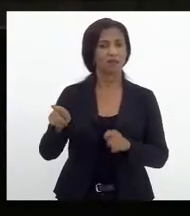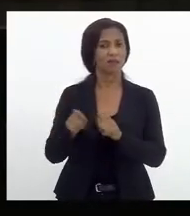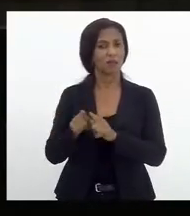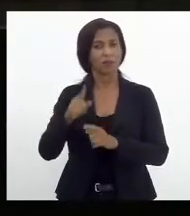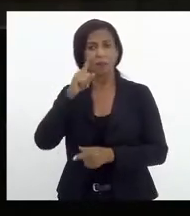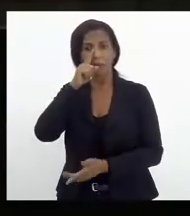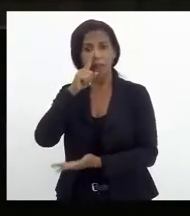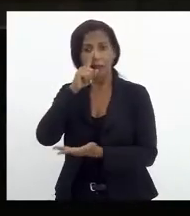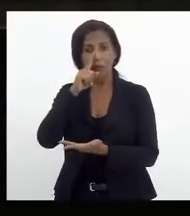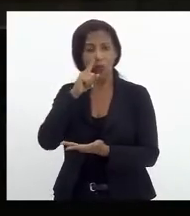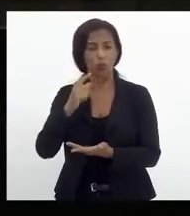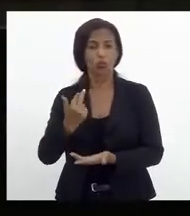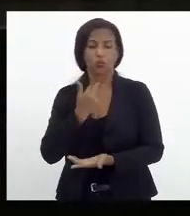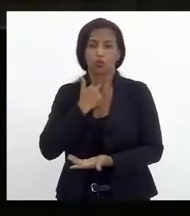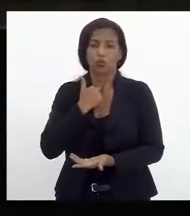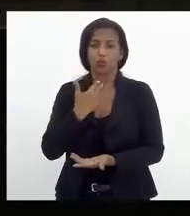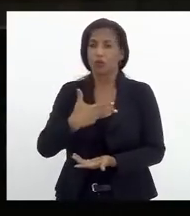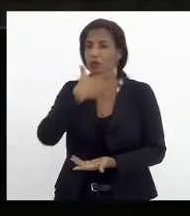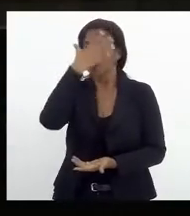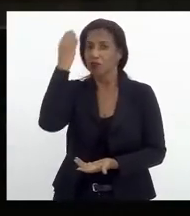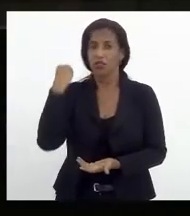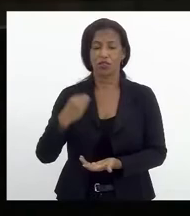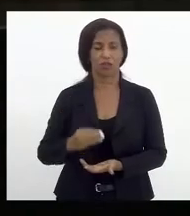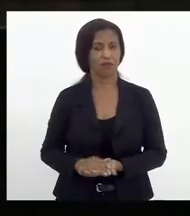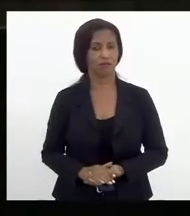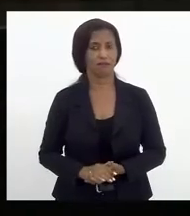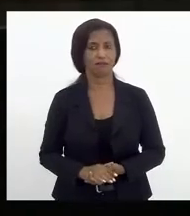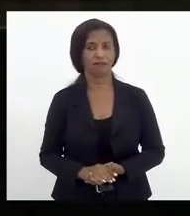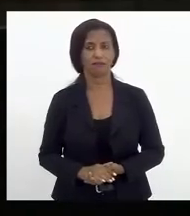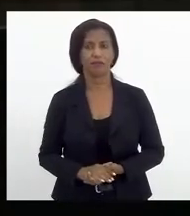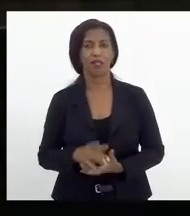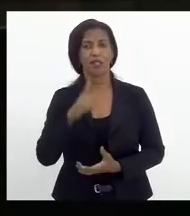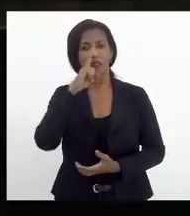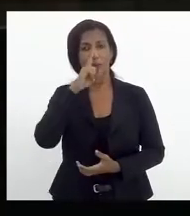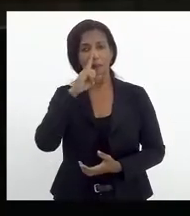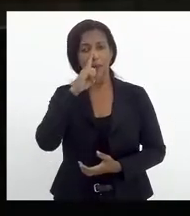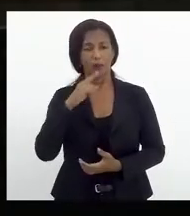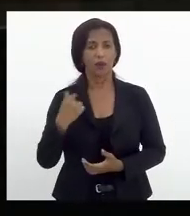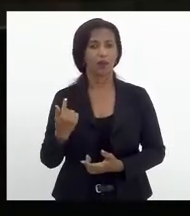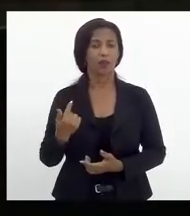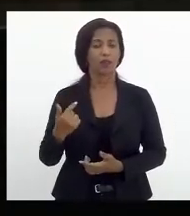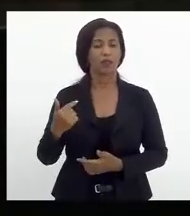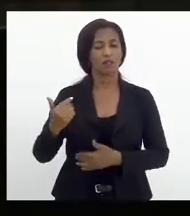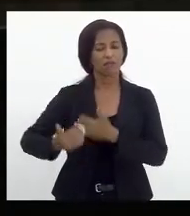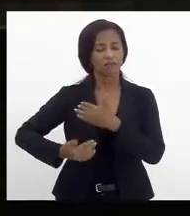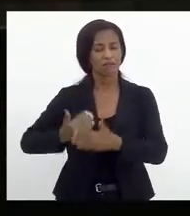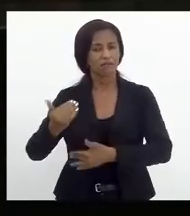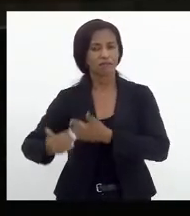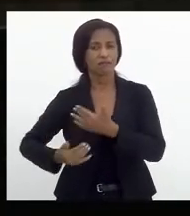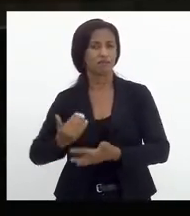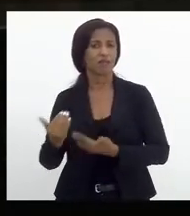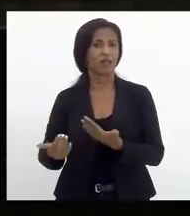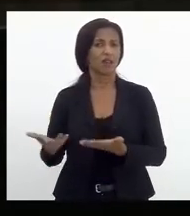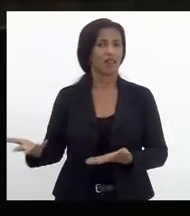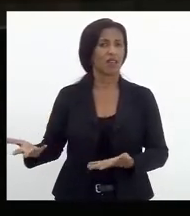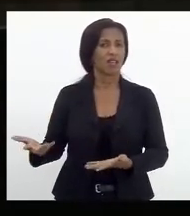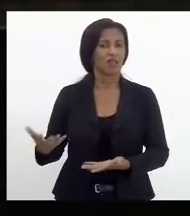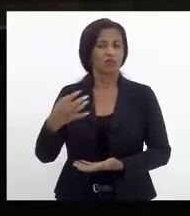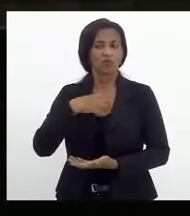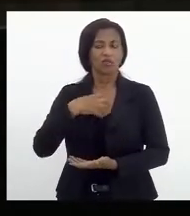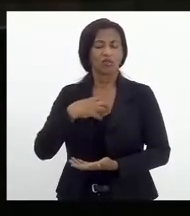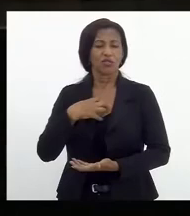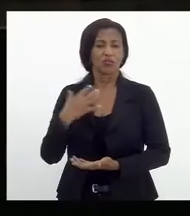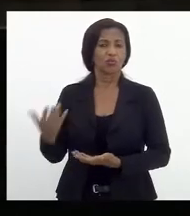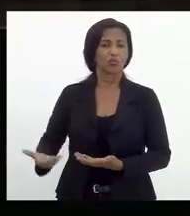são perigosas, que nós não podemos esquecer isso. Elas são perigosas e que, por muitas vezes, isso tira incentivo do aluno